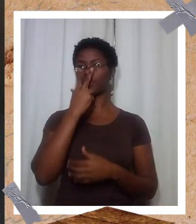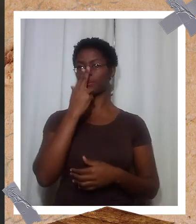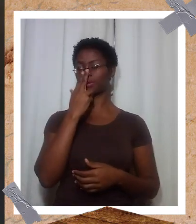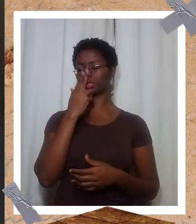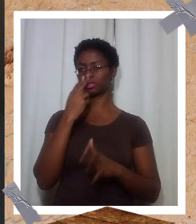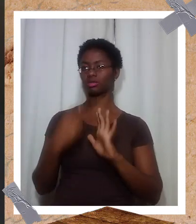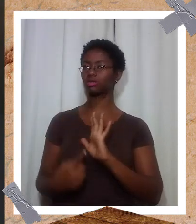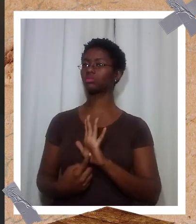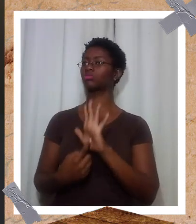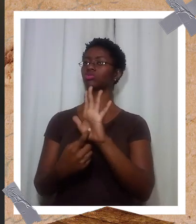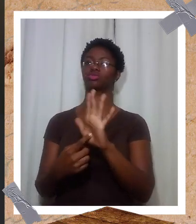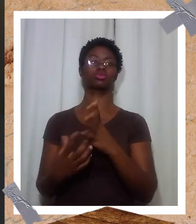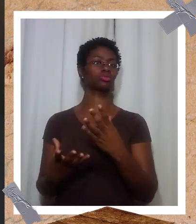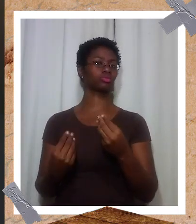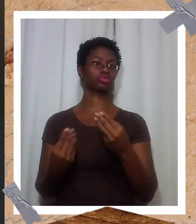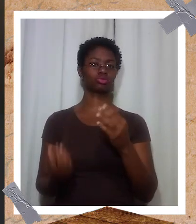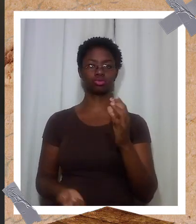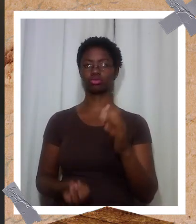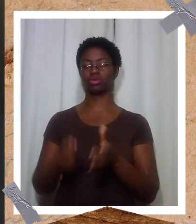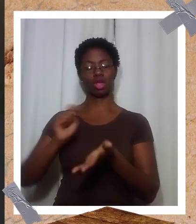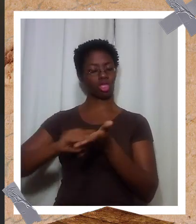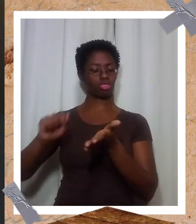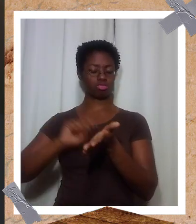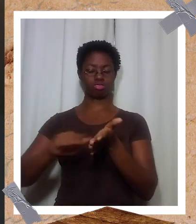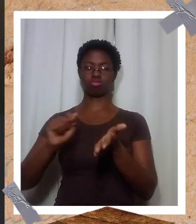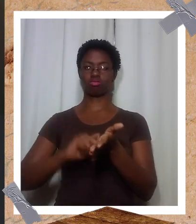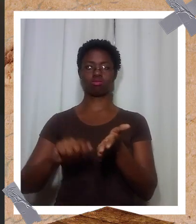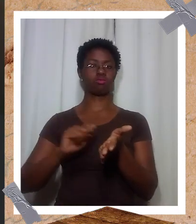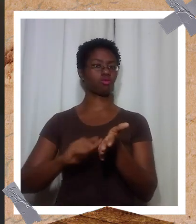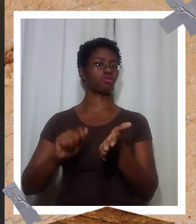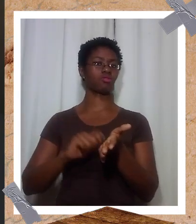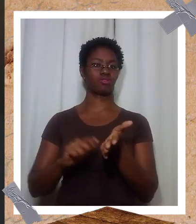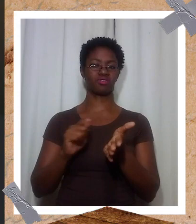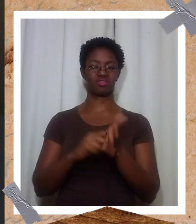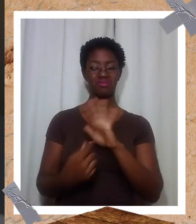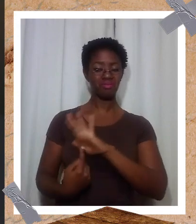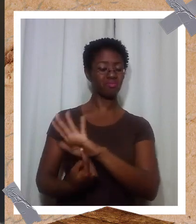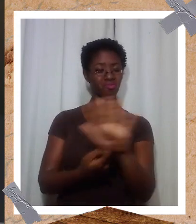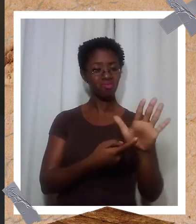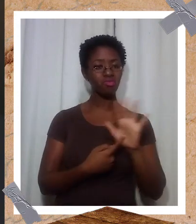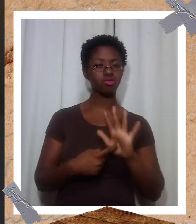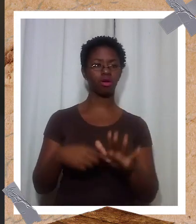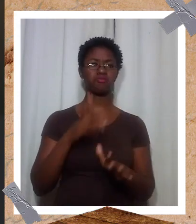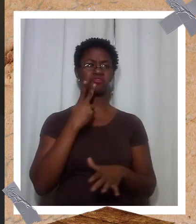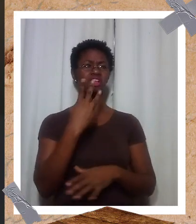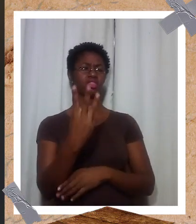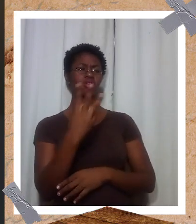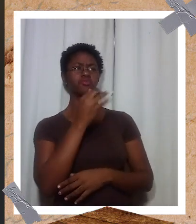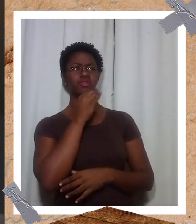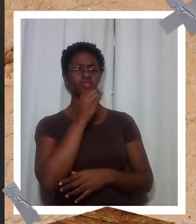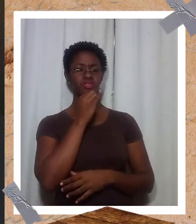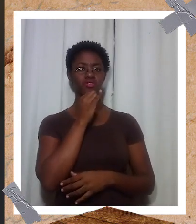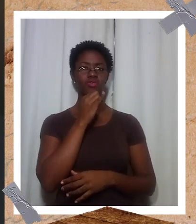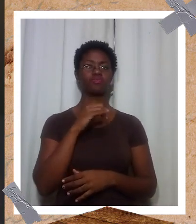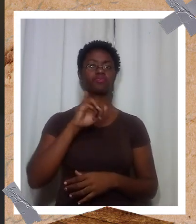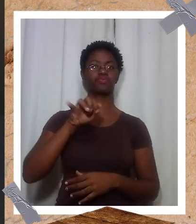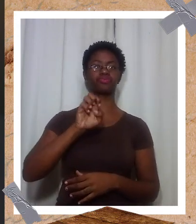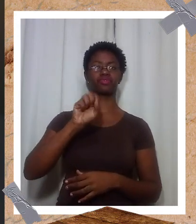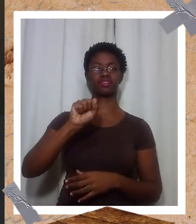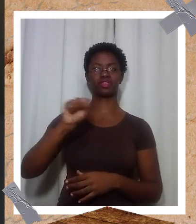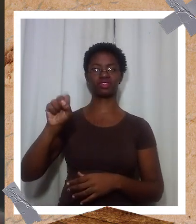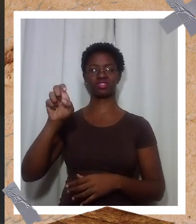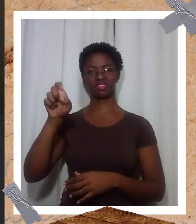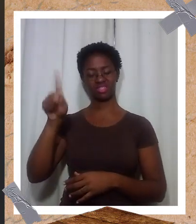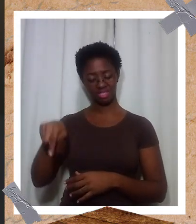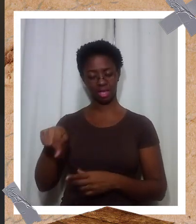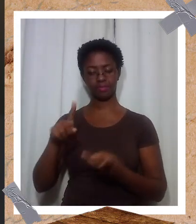revelou muitos autores aqui, para, sei lá, para falar três, assim, por exemplo, Jessé Andarilho,